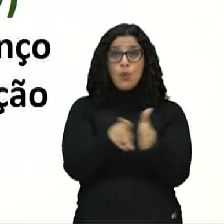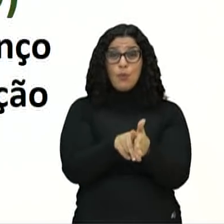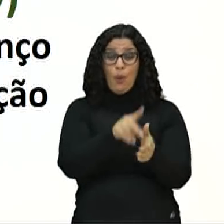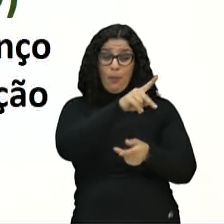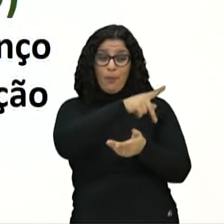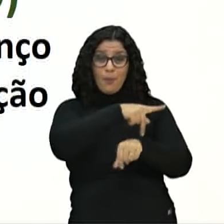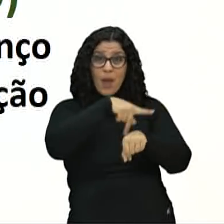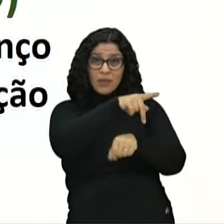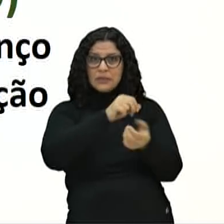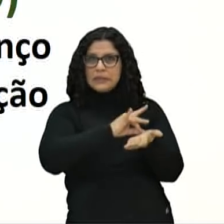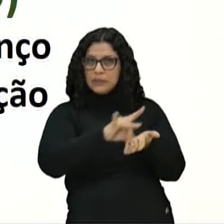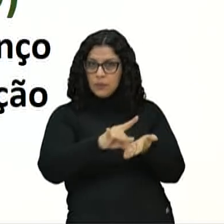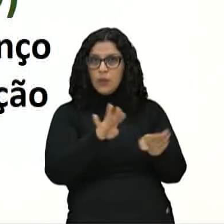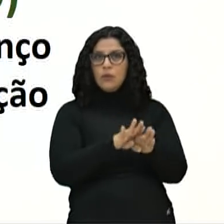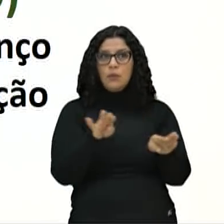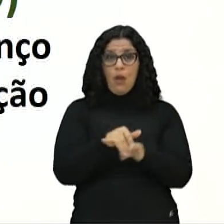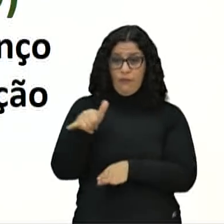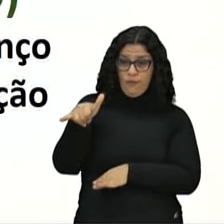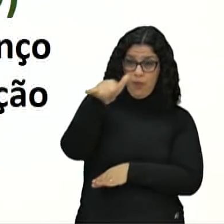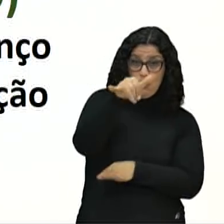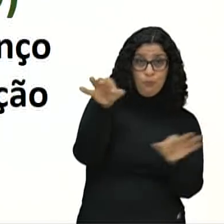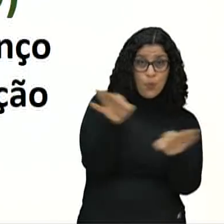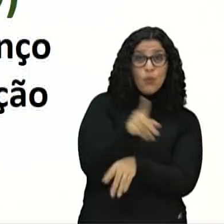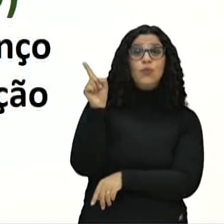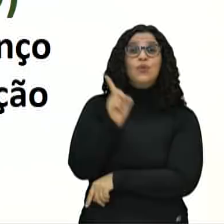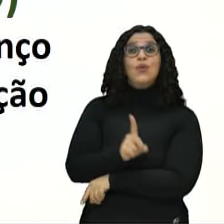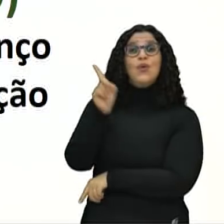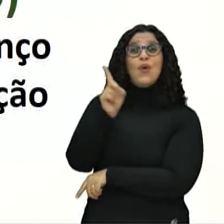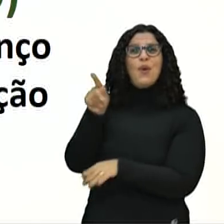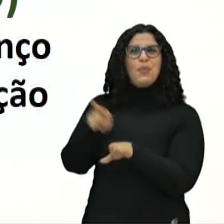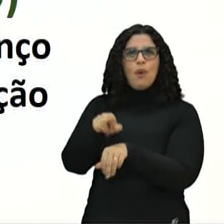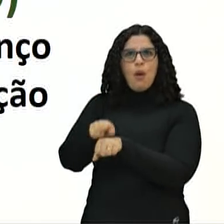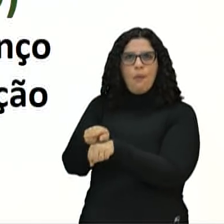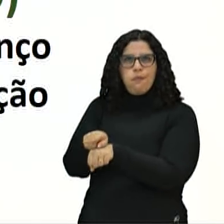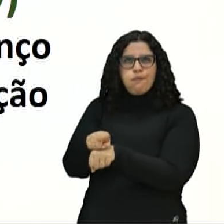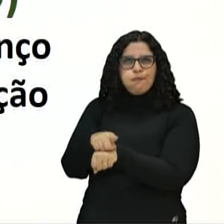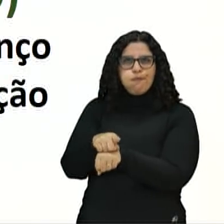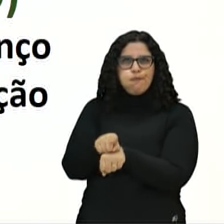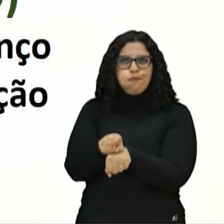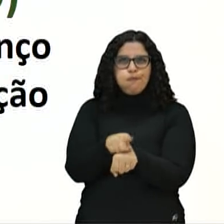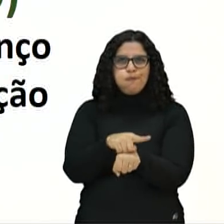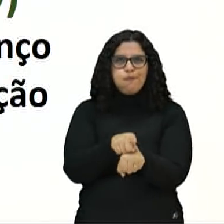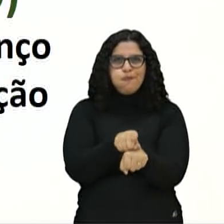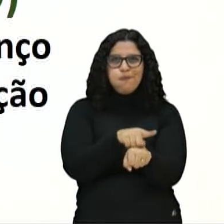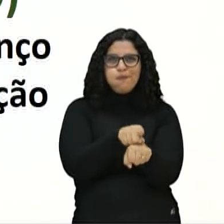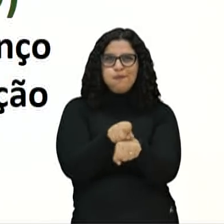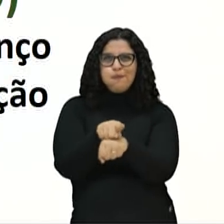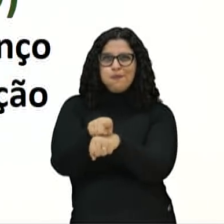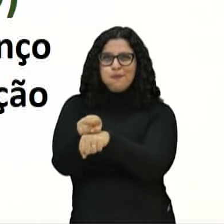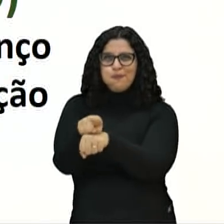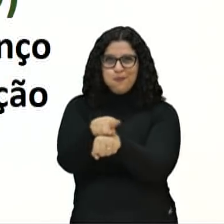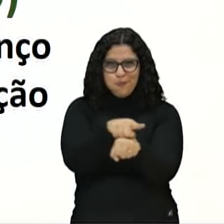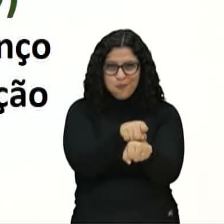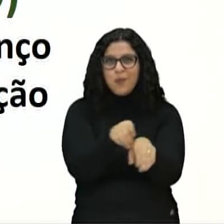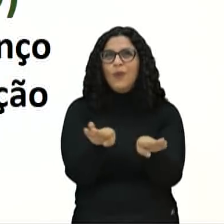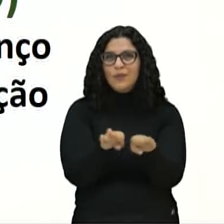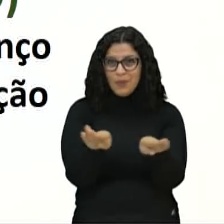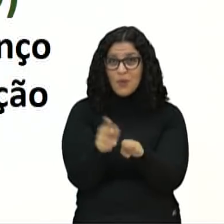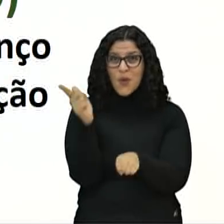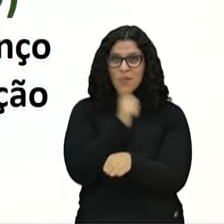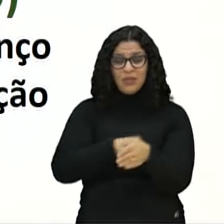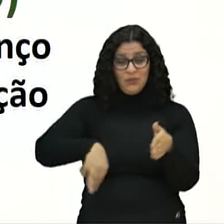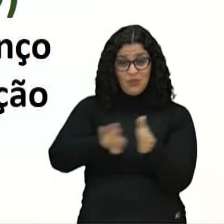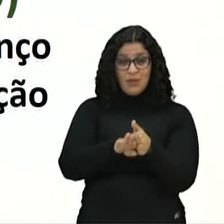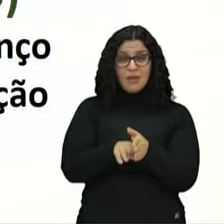inimigo. E logo depois que os aviões vinham, você tem a entrada em massa dos tanques, dos blindados e